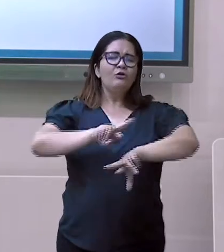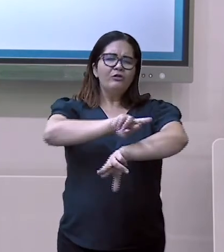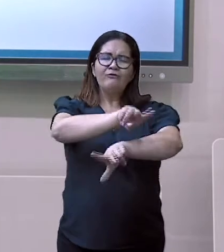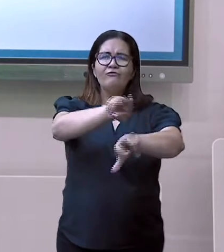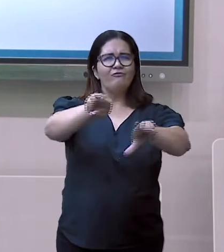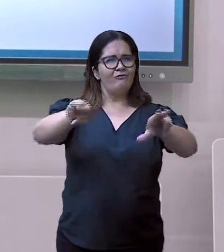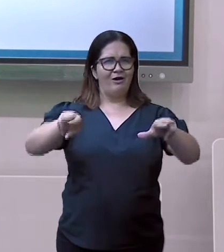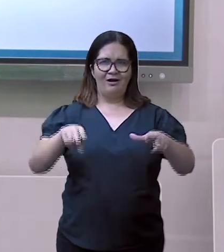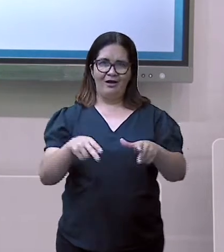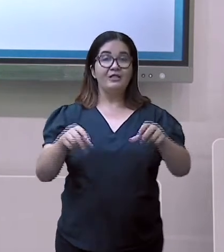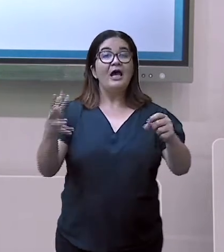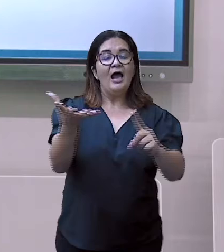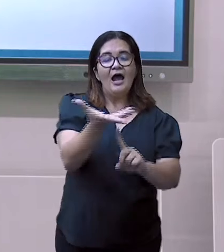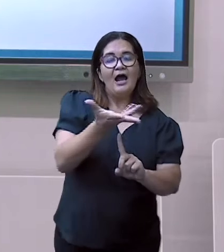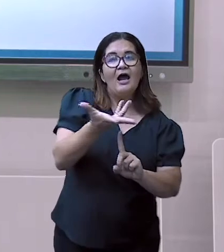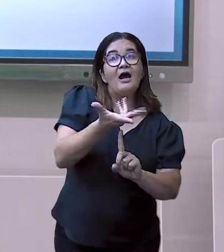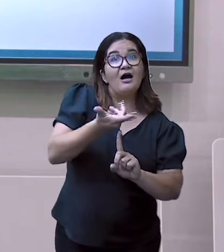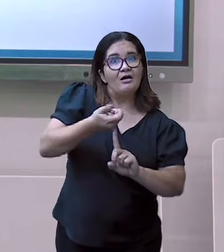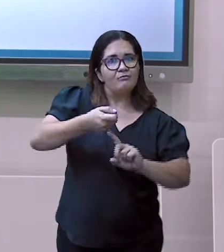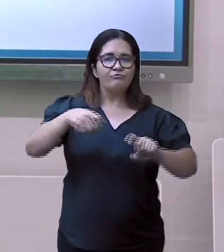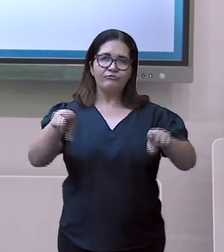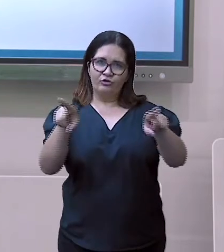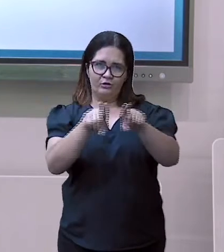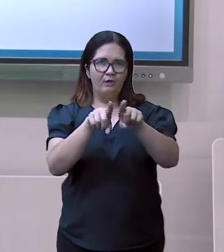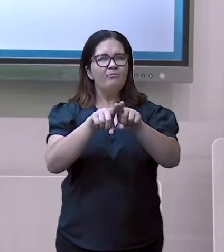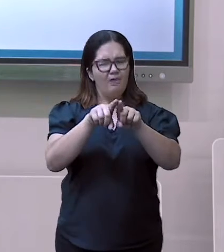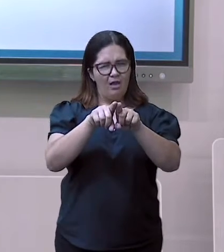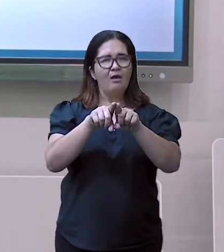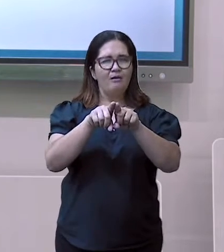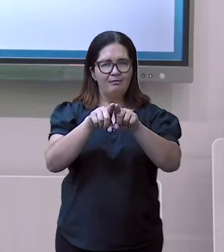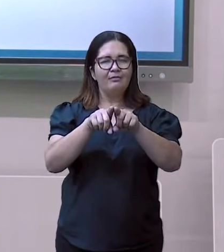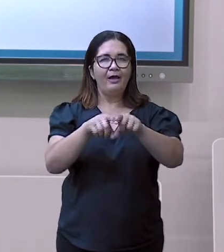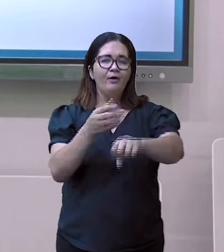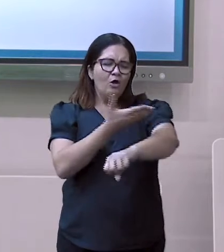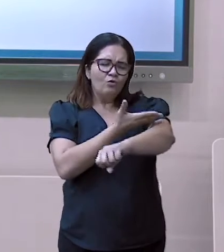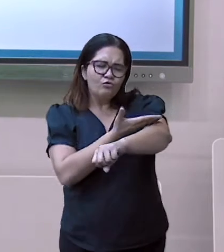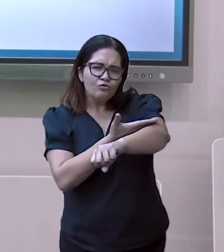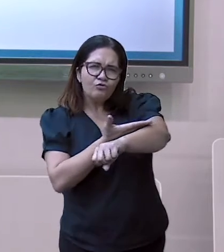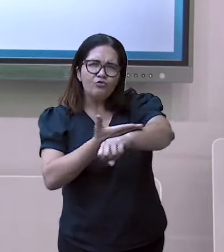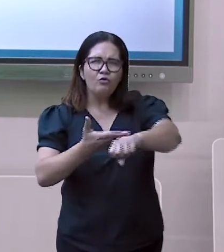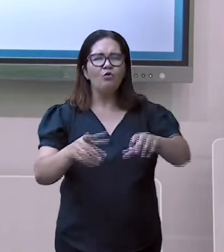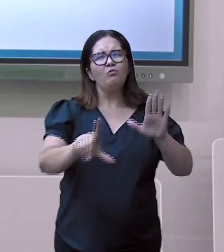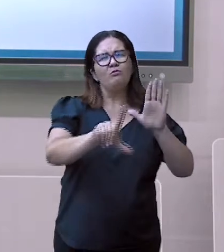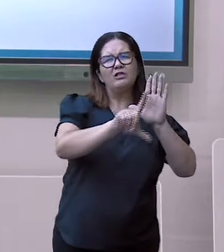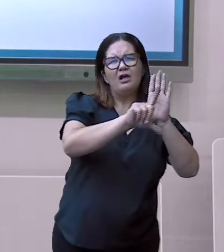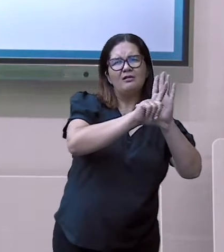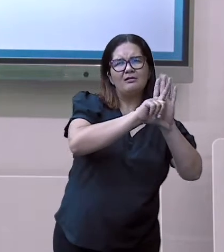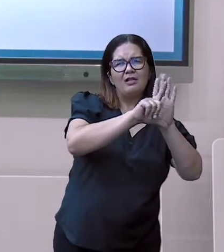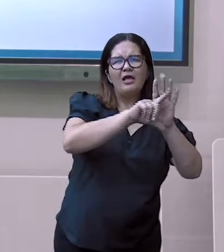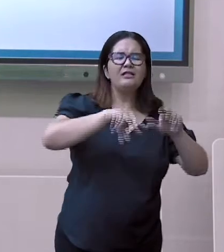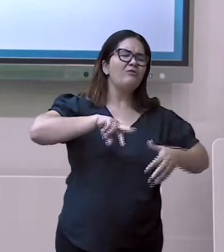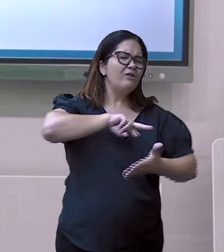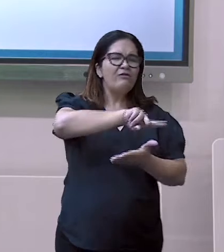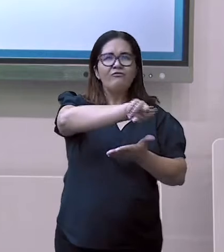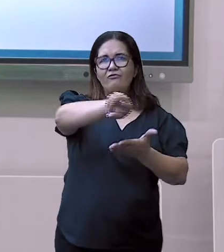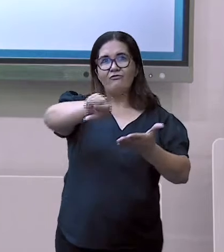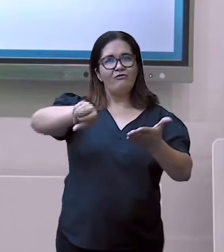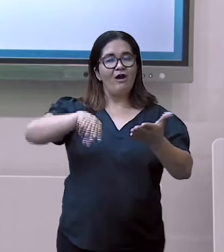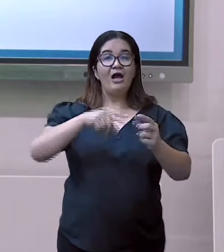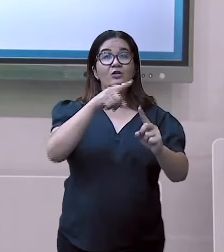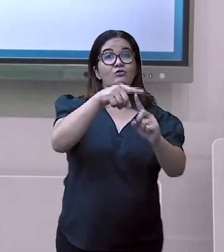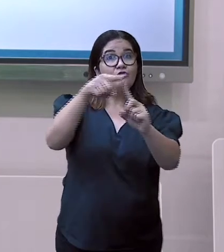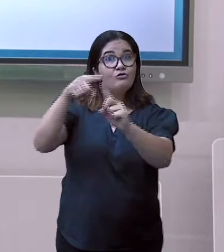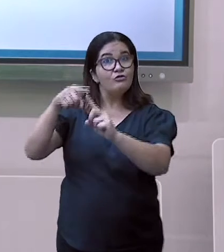a arte, a moral, a lei, os costumes e todos os outros hábitos e